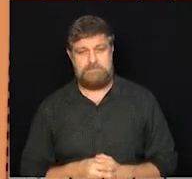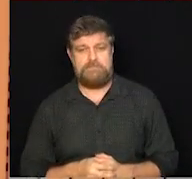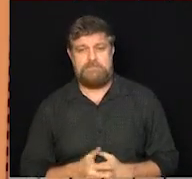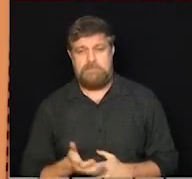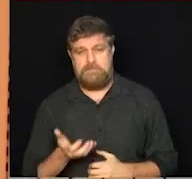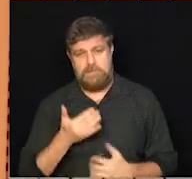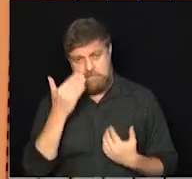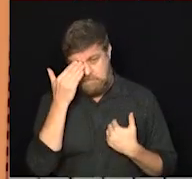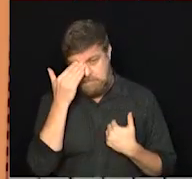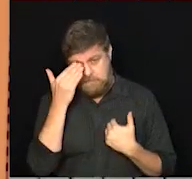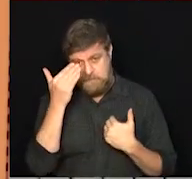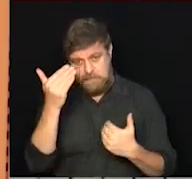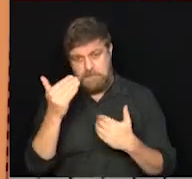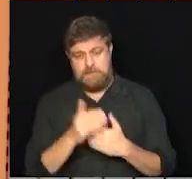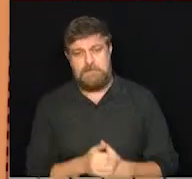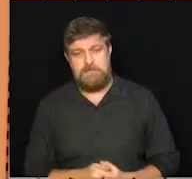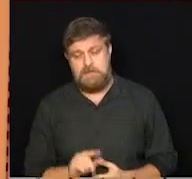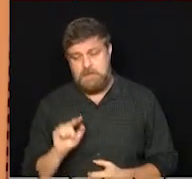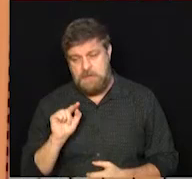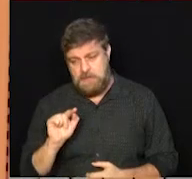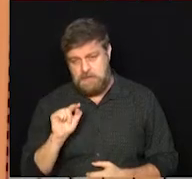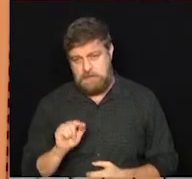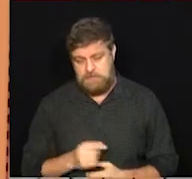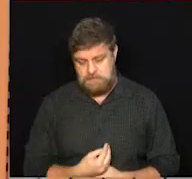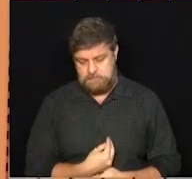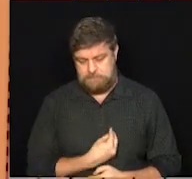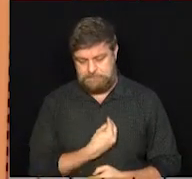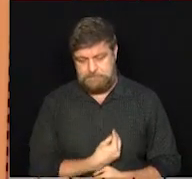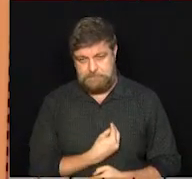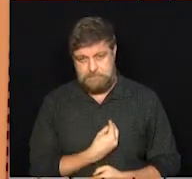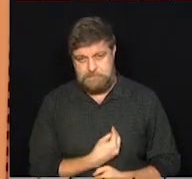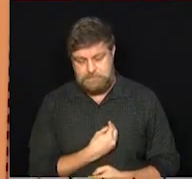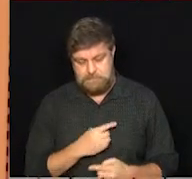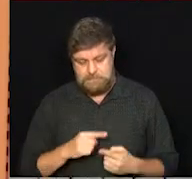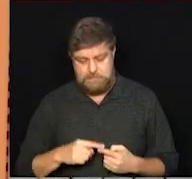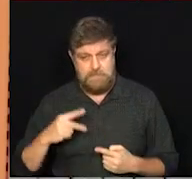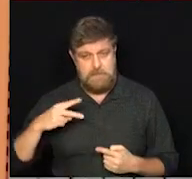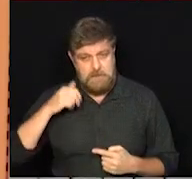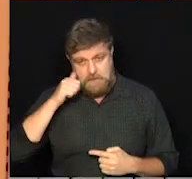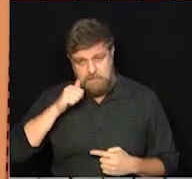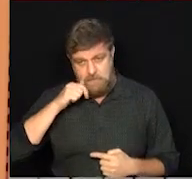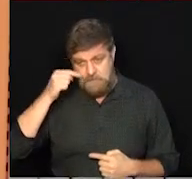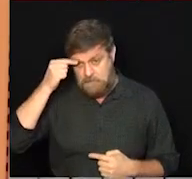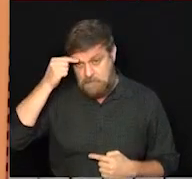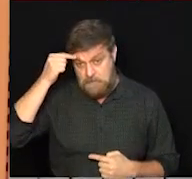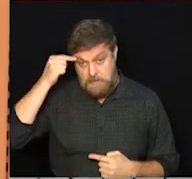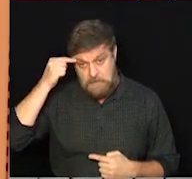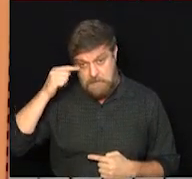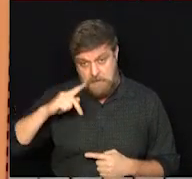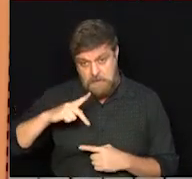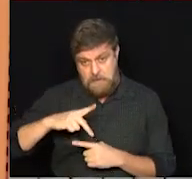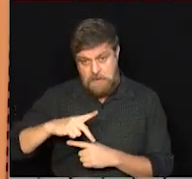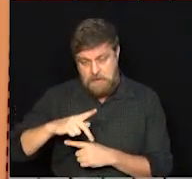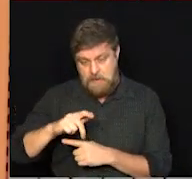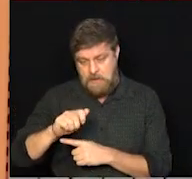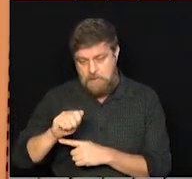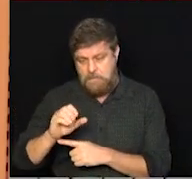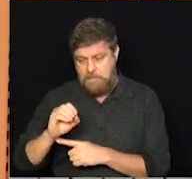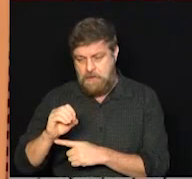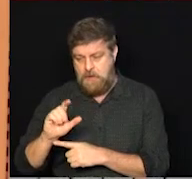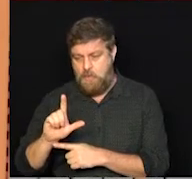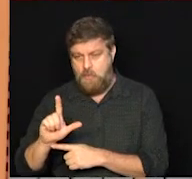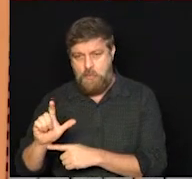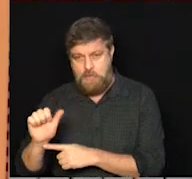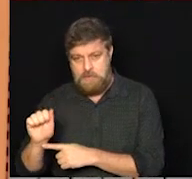já agradecer a presença da Como já disse e durará Paola Miguel do